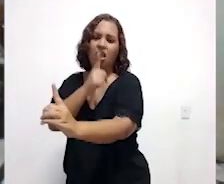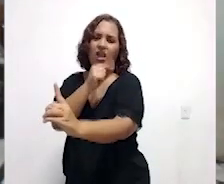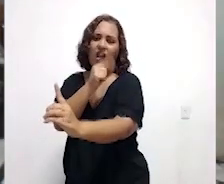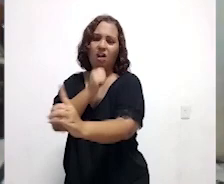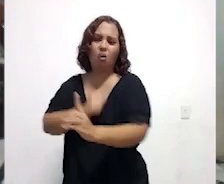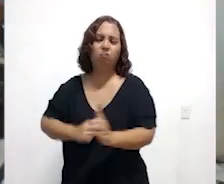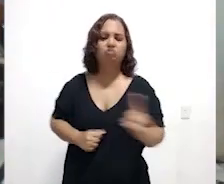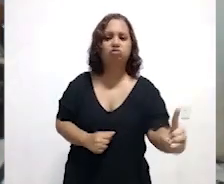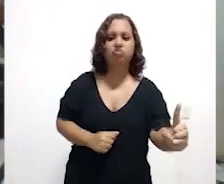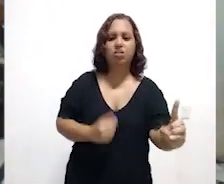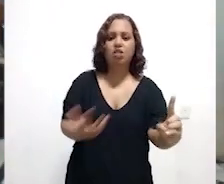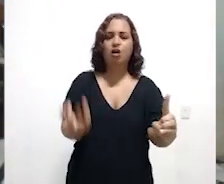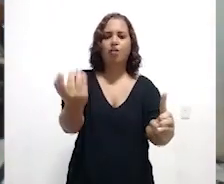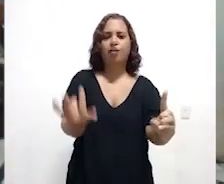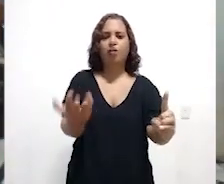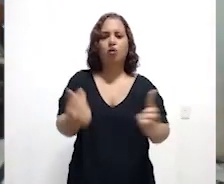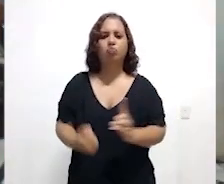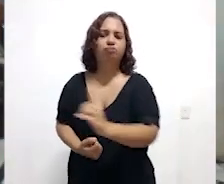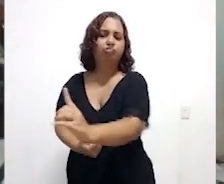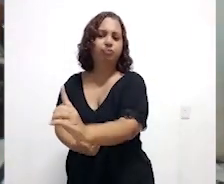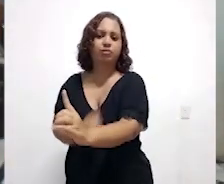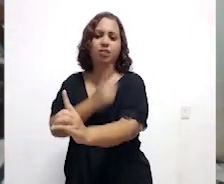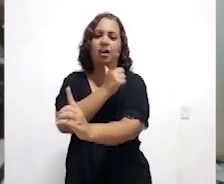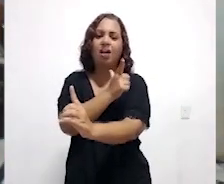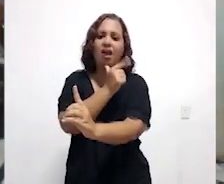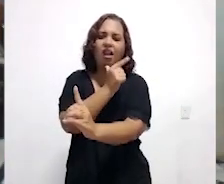para matá-lo.